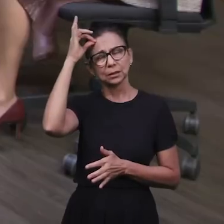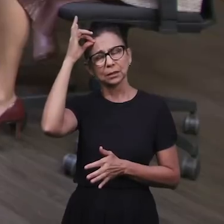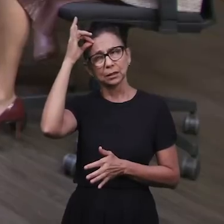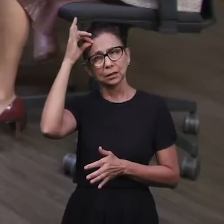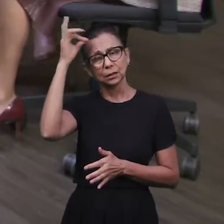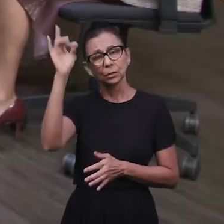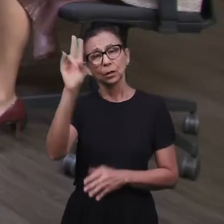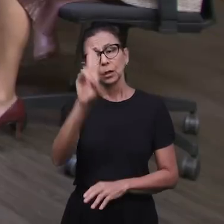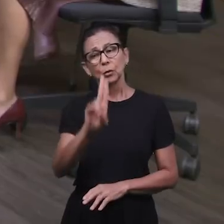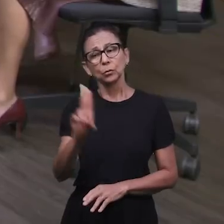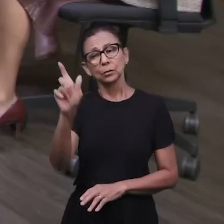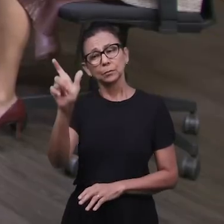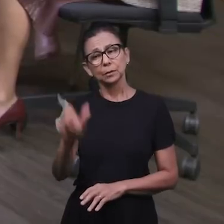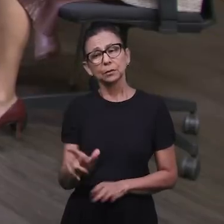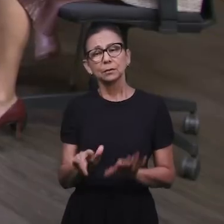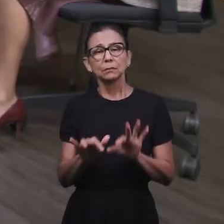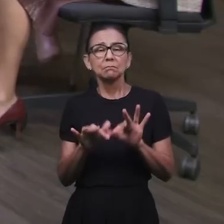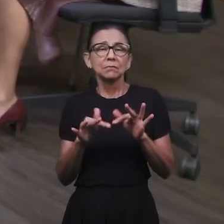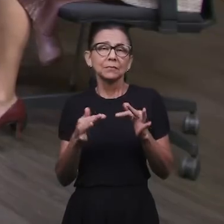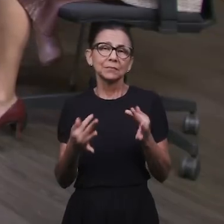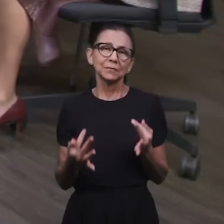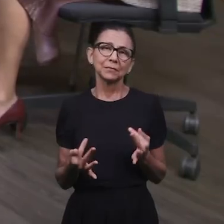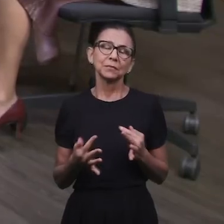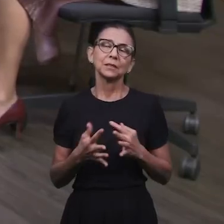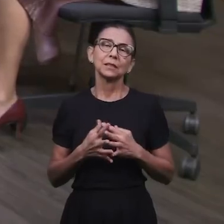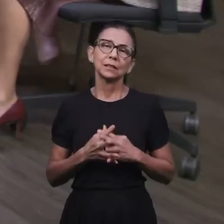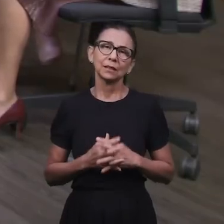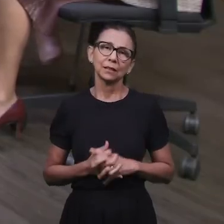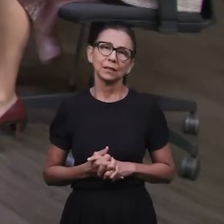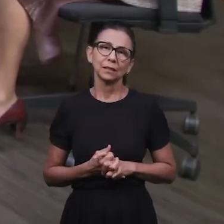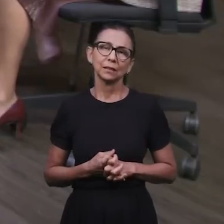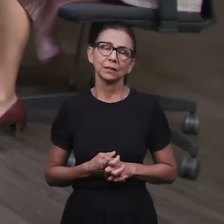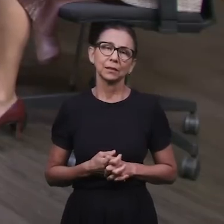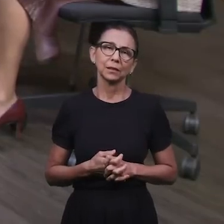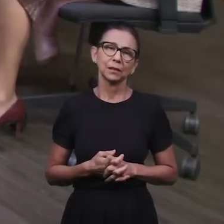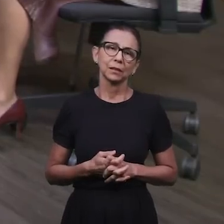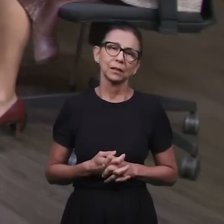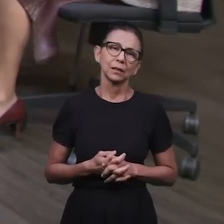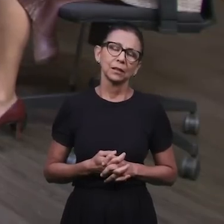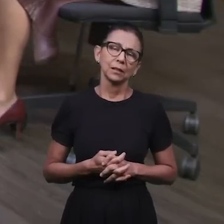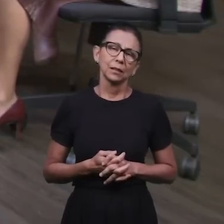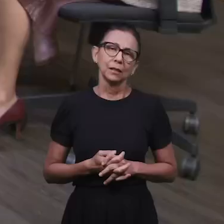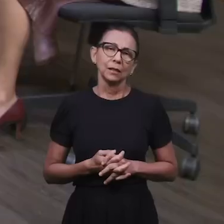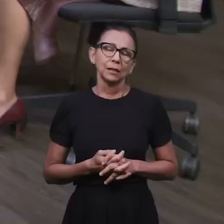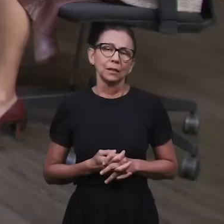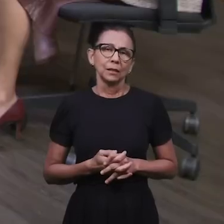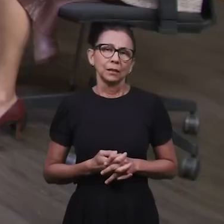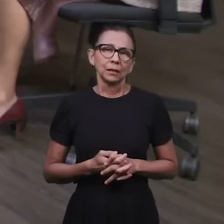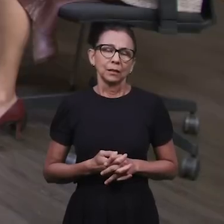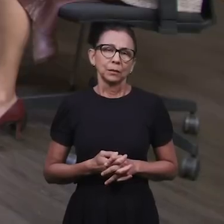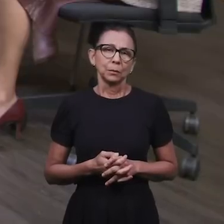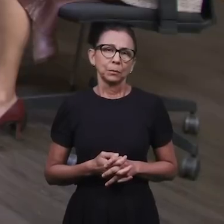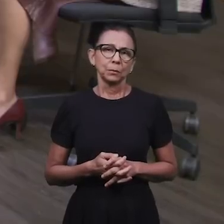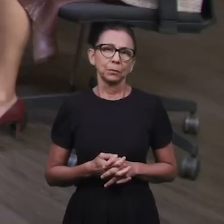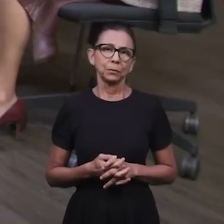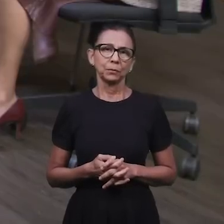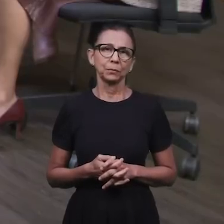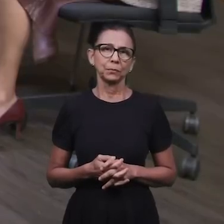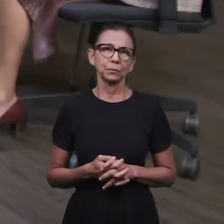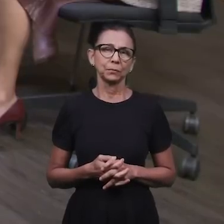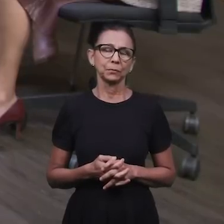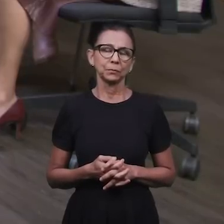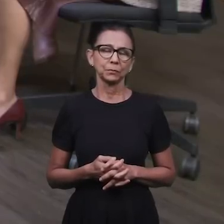Santo. E o Senhor usa pessoas, às vezes simples, ou outros que o Senhor tem chamado